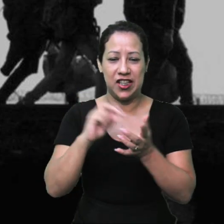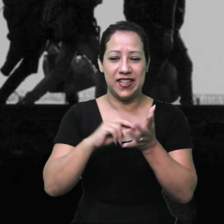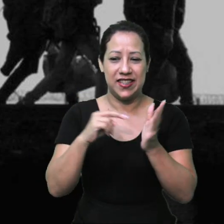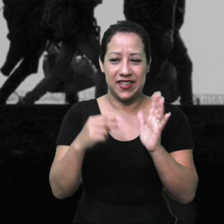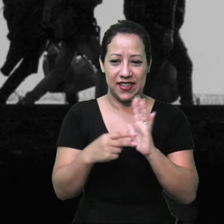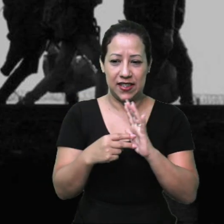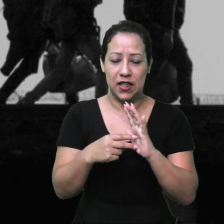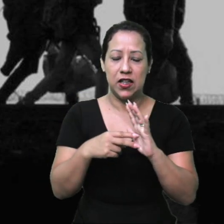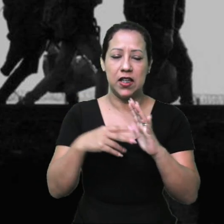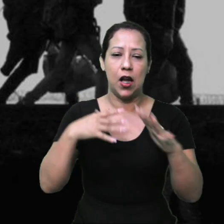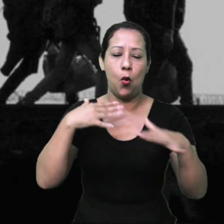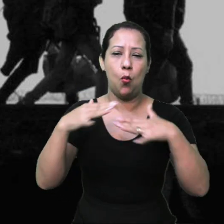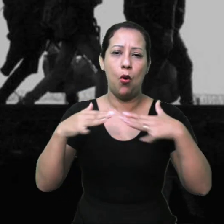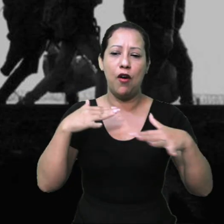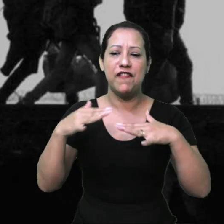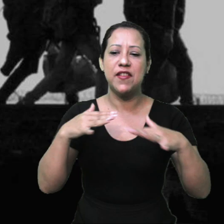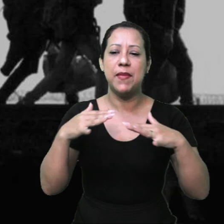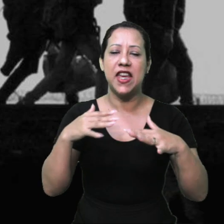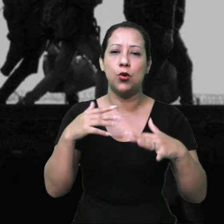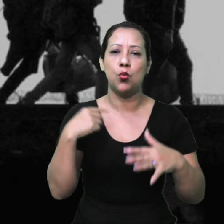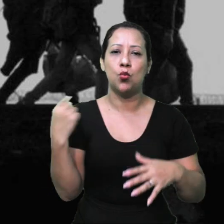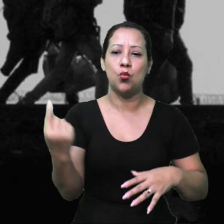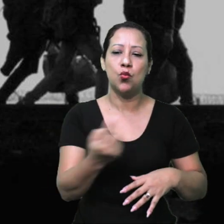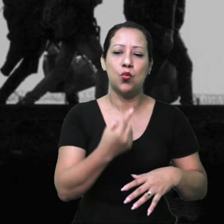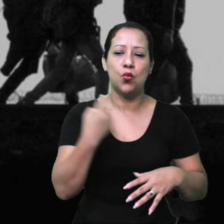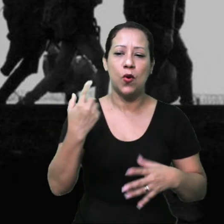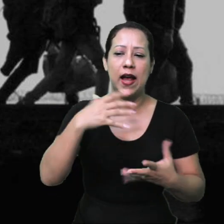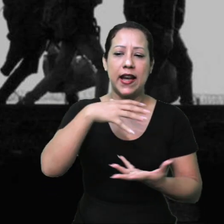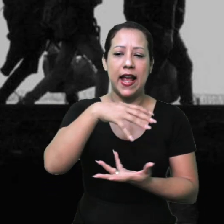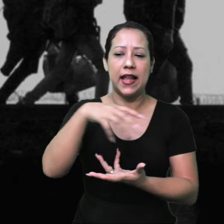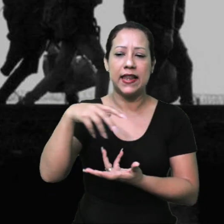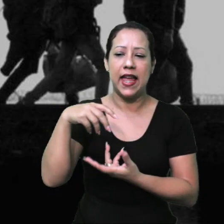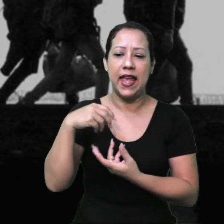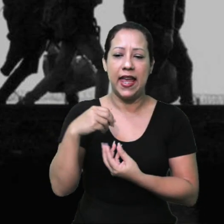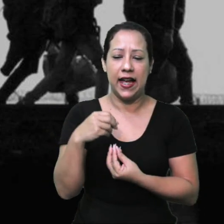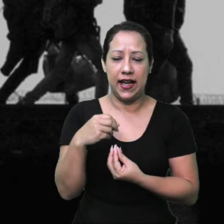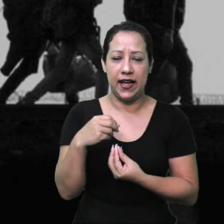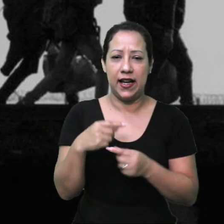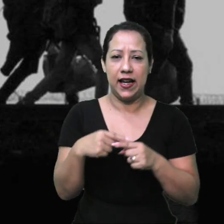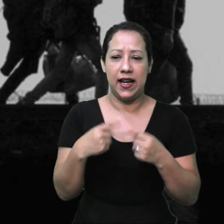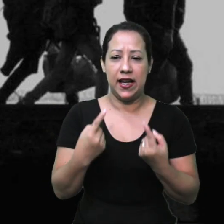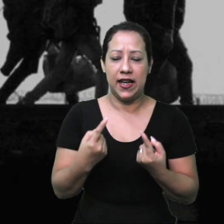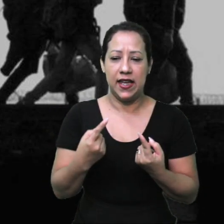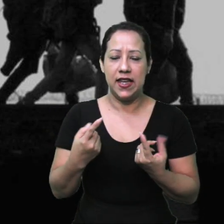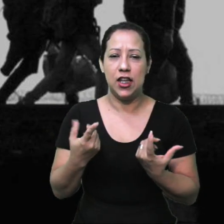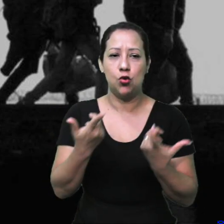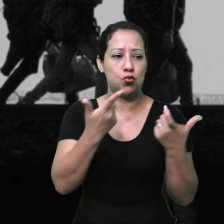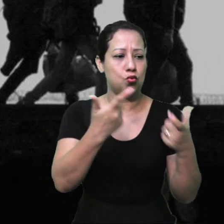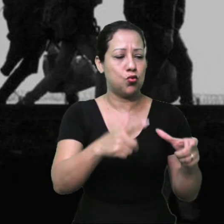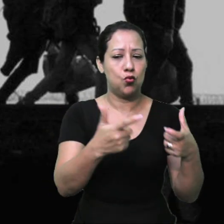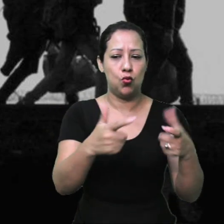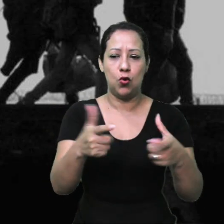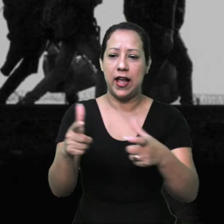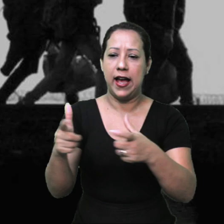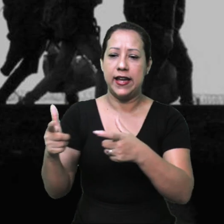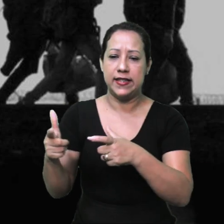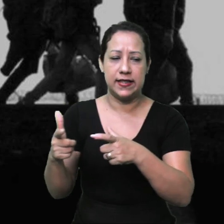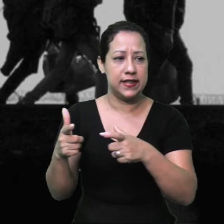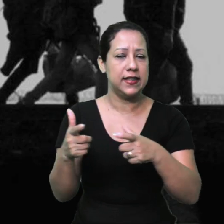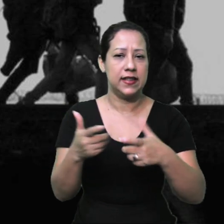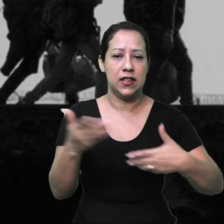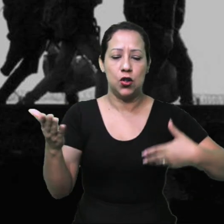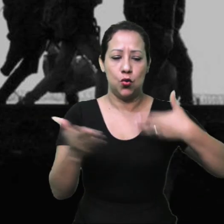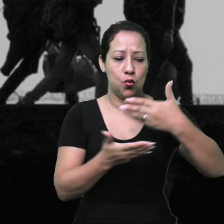nossa movimentação na Terra e no espaço, tá?